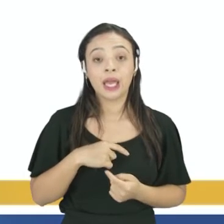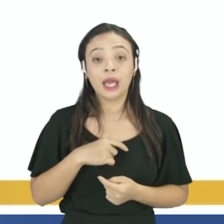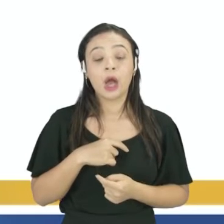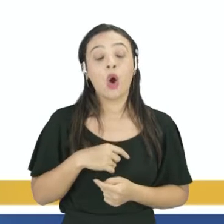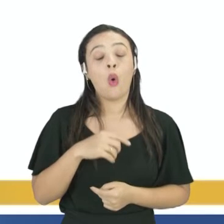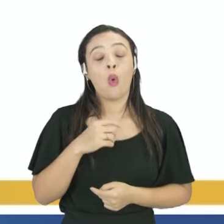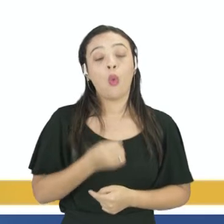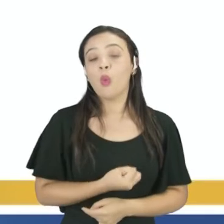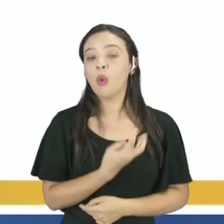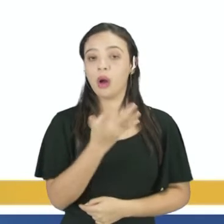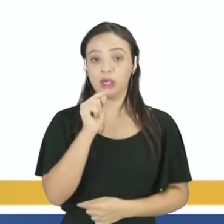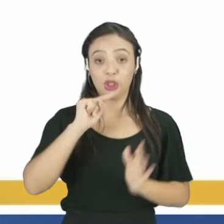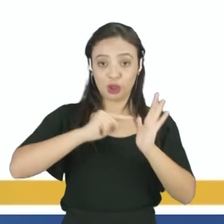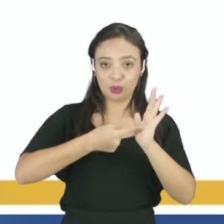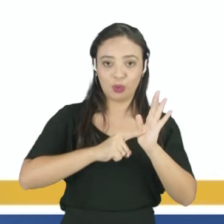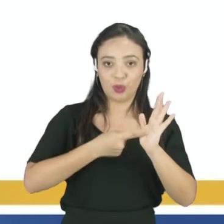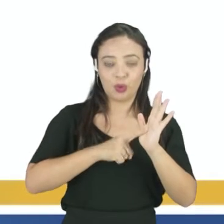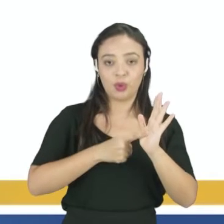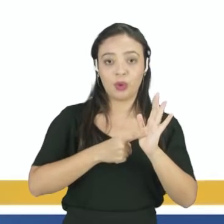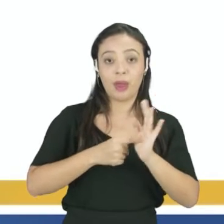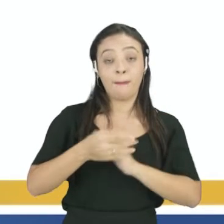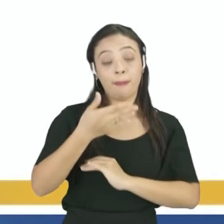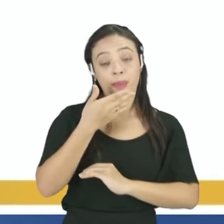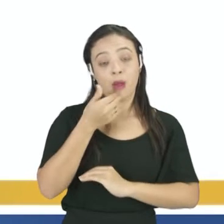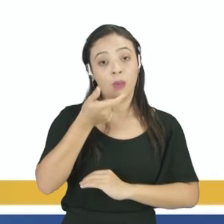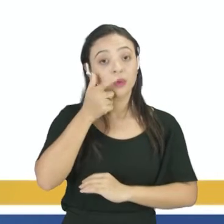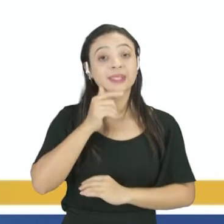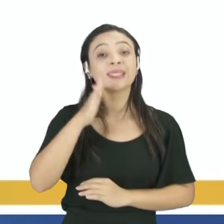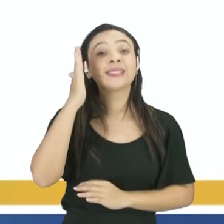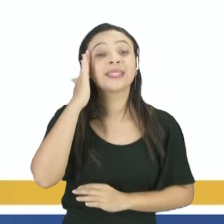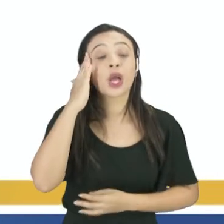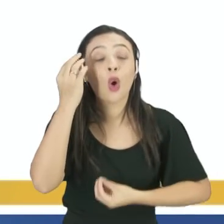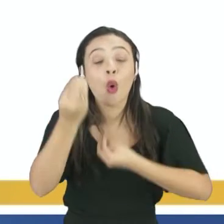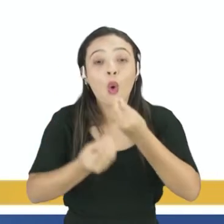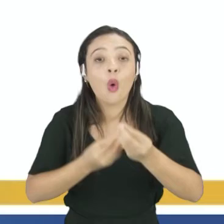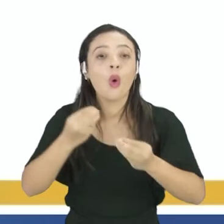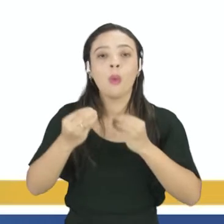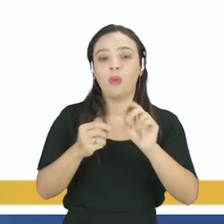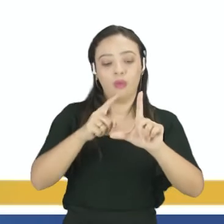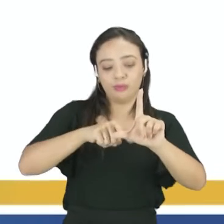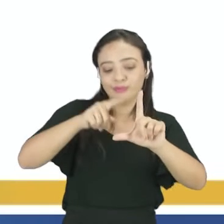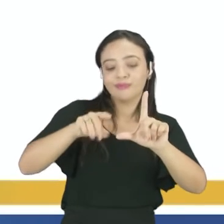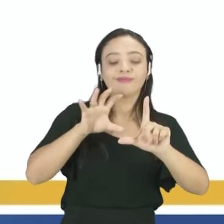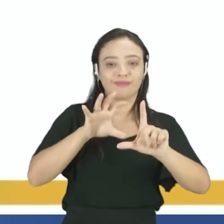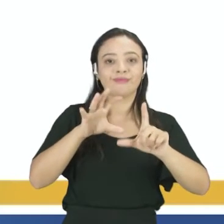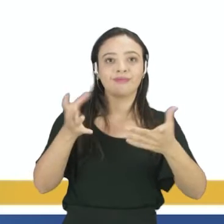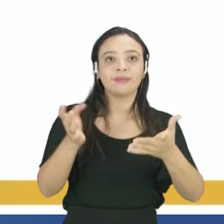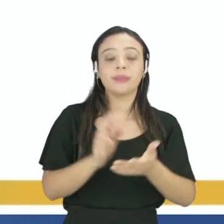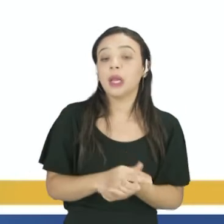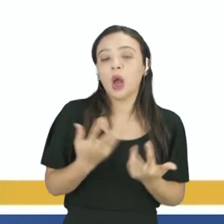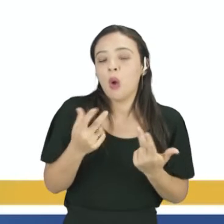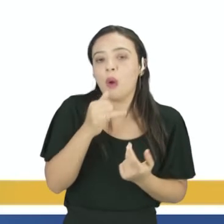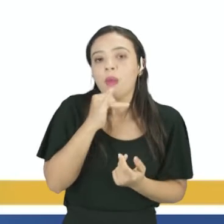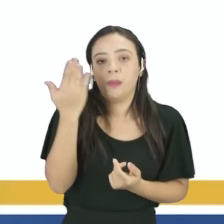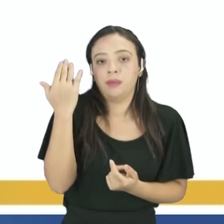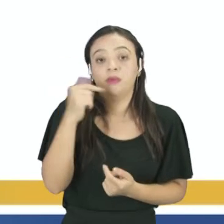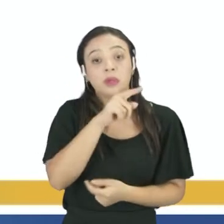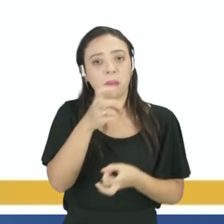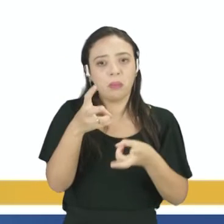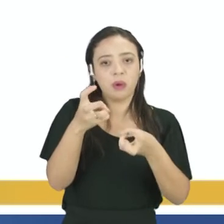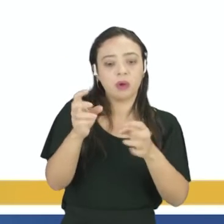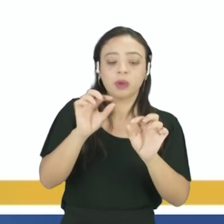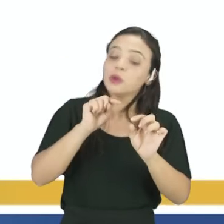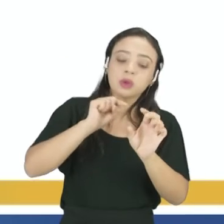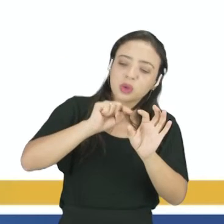desse gráfico, a gente consegue ter uma ideia de como ele é. Foi que nem no exemplo anterior. Você percebeu que os pontos estavam